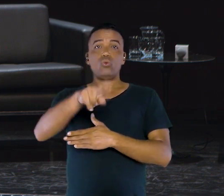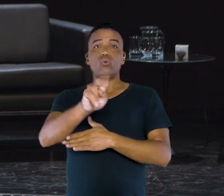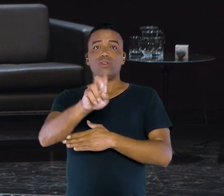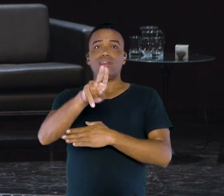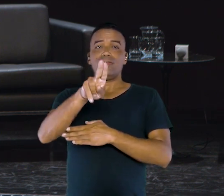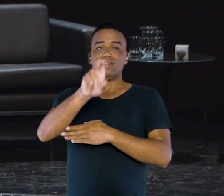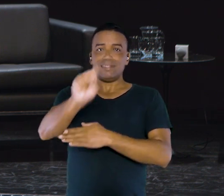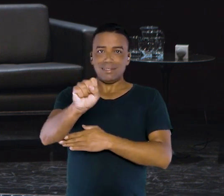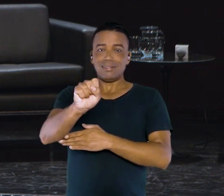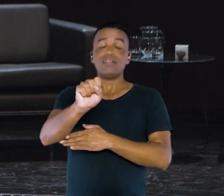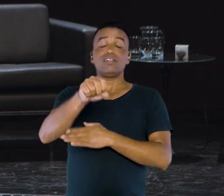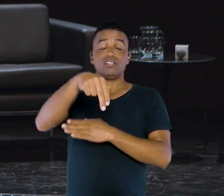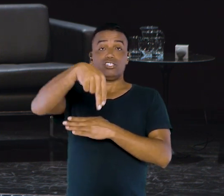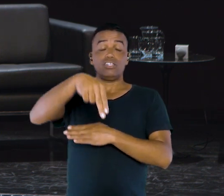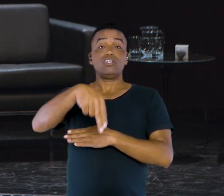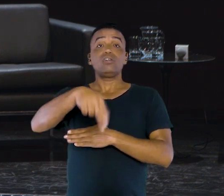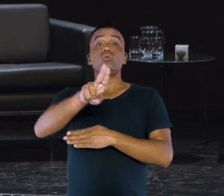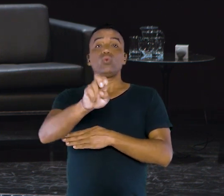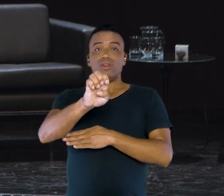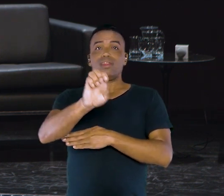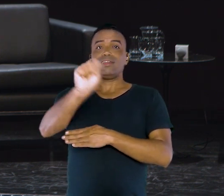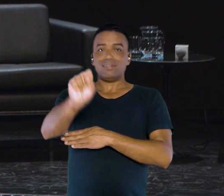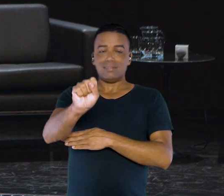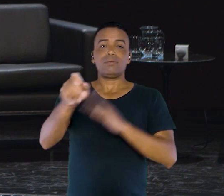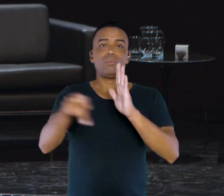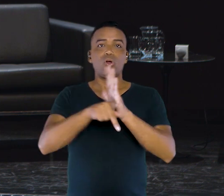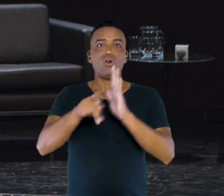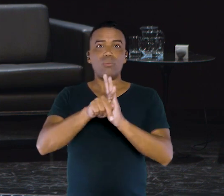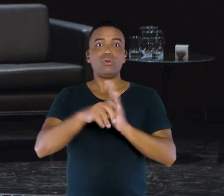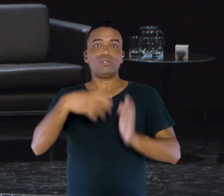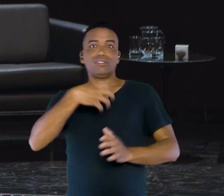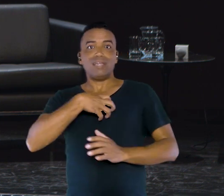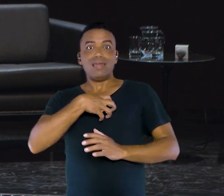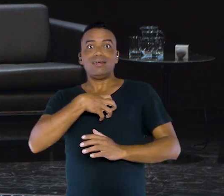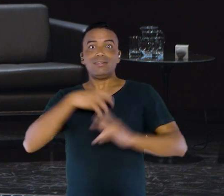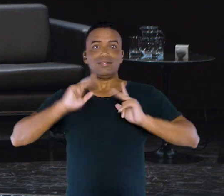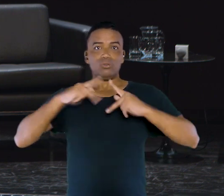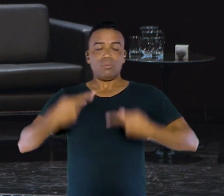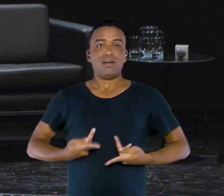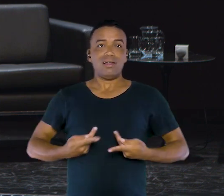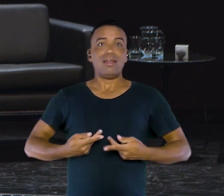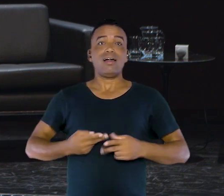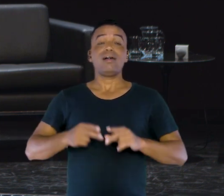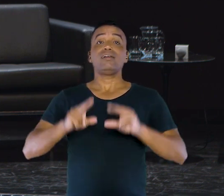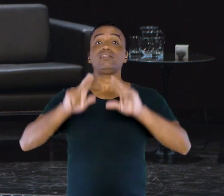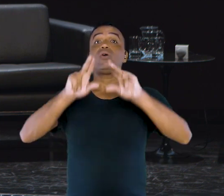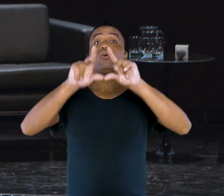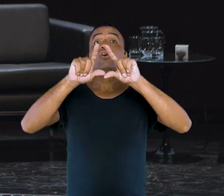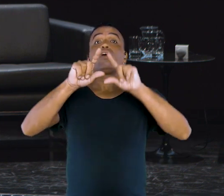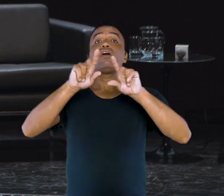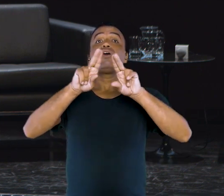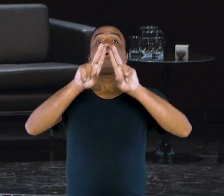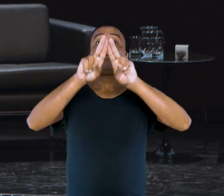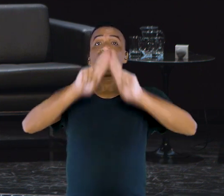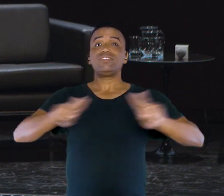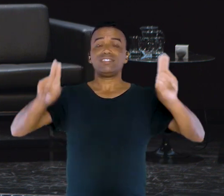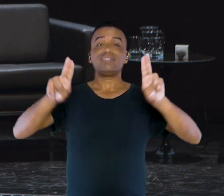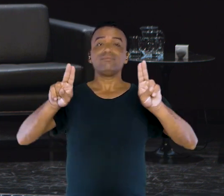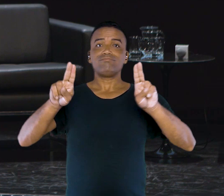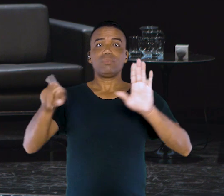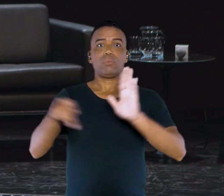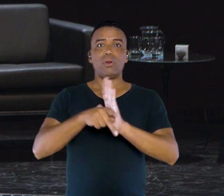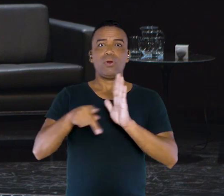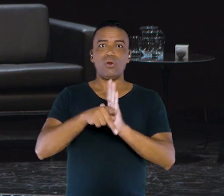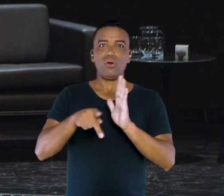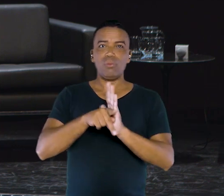no programa de pós-graduação interdisciplinar em Ciências Humanas, na UFSC, na linha Gênero e suas interrelações